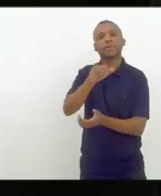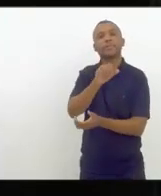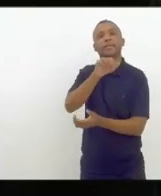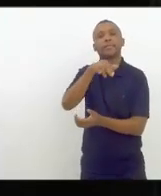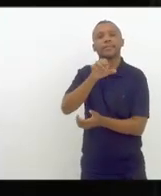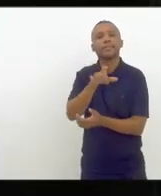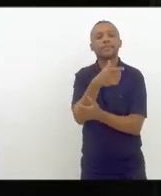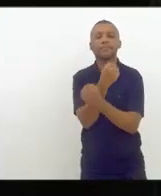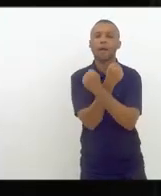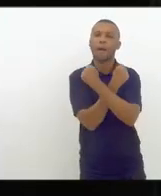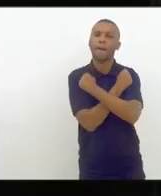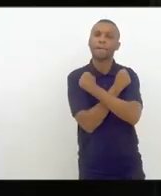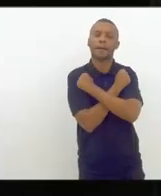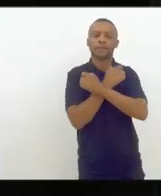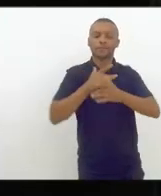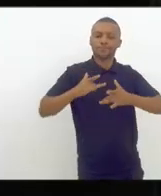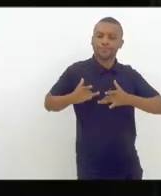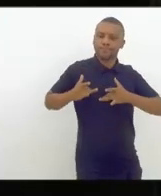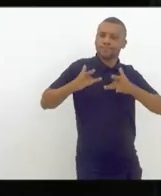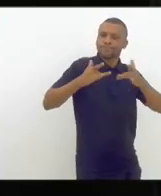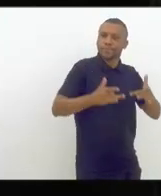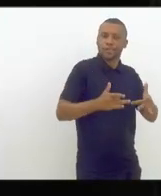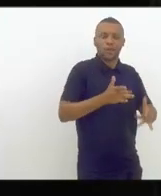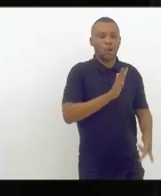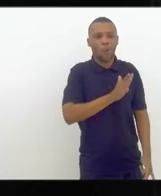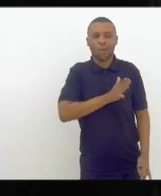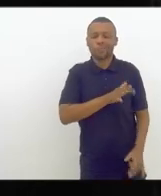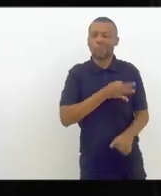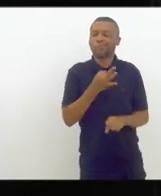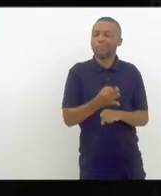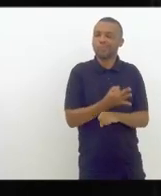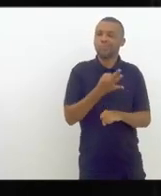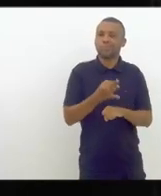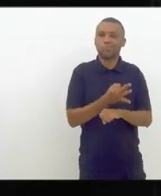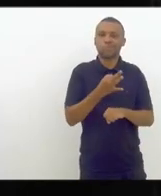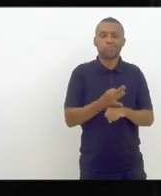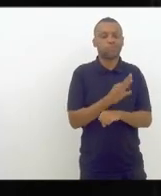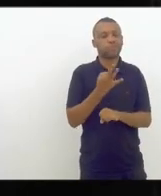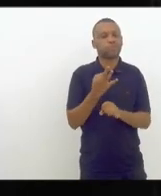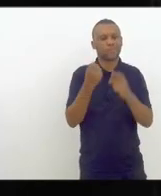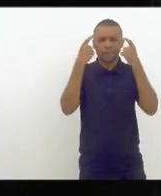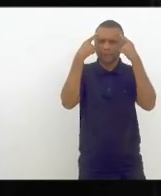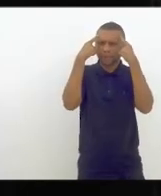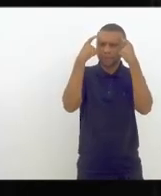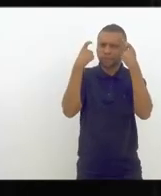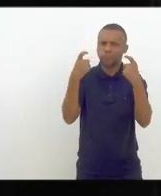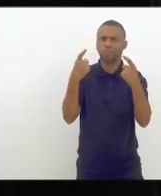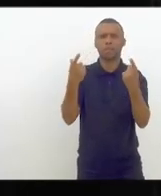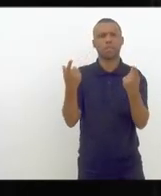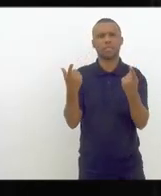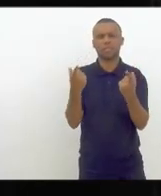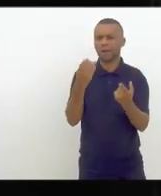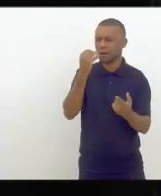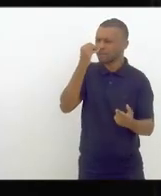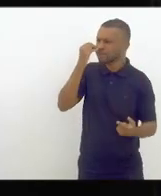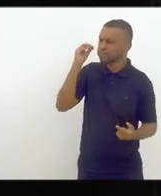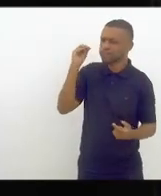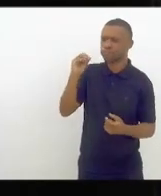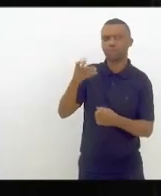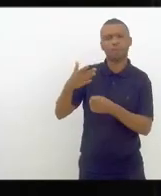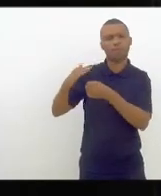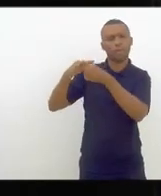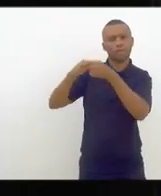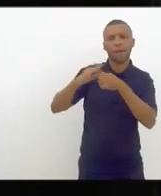a minha solidariedade. O coração do Márcio não aguentou tanta violência, tanta discriminação,